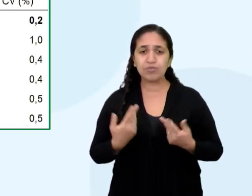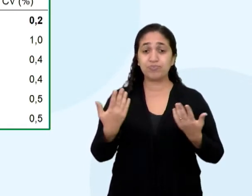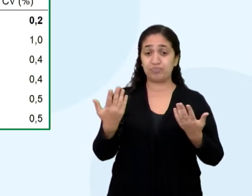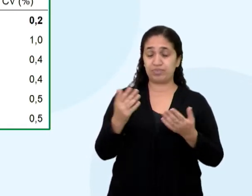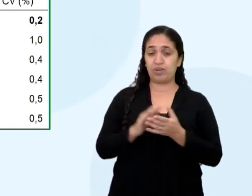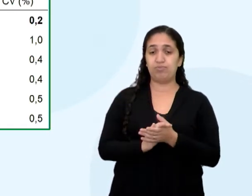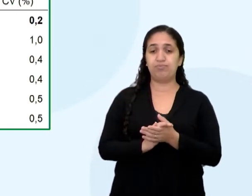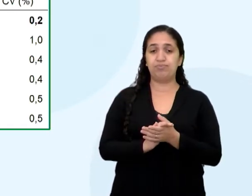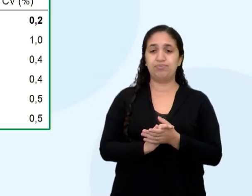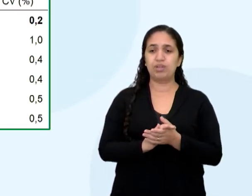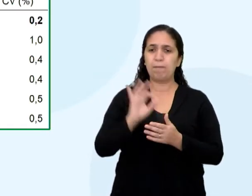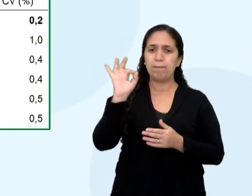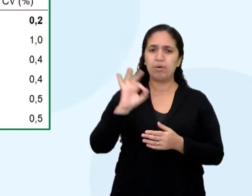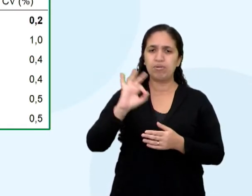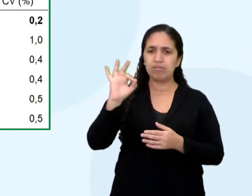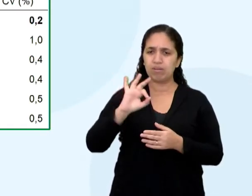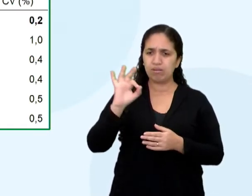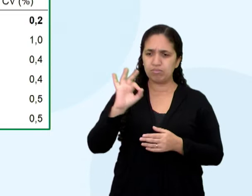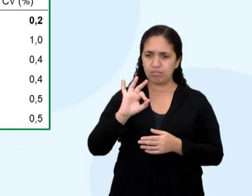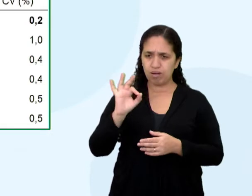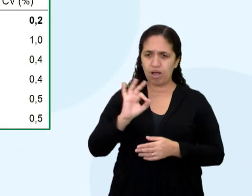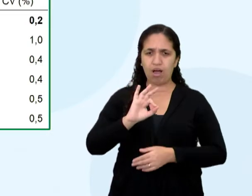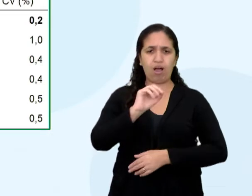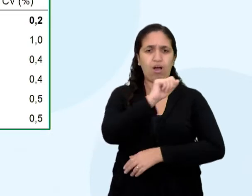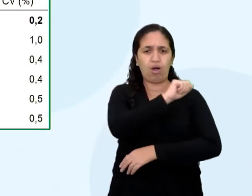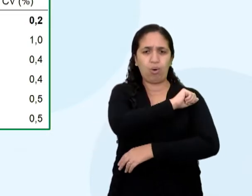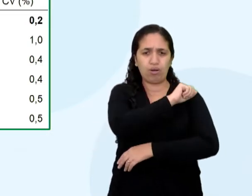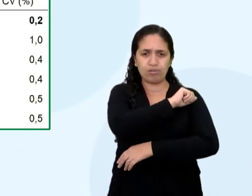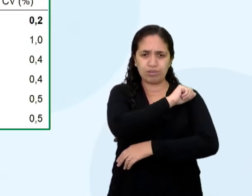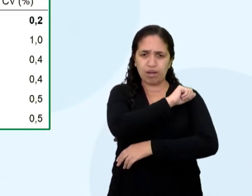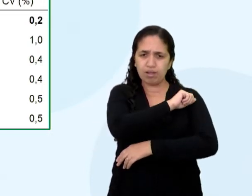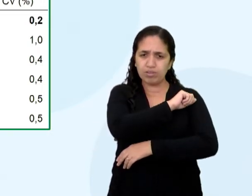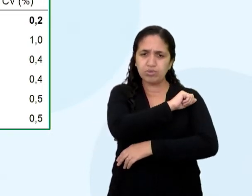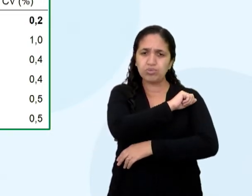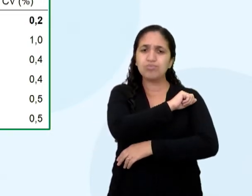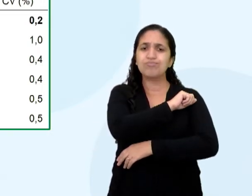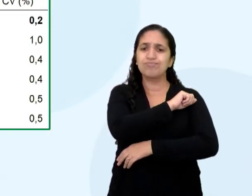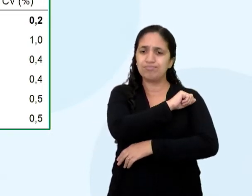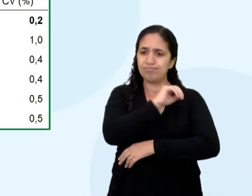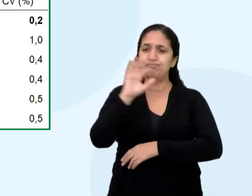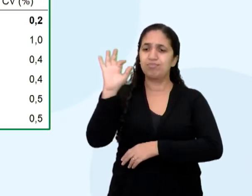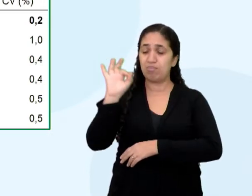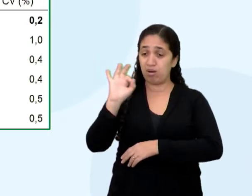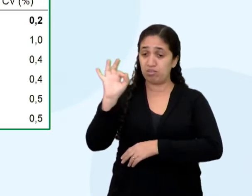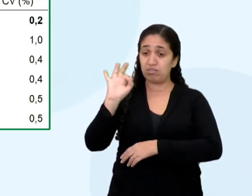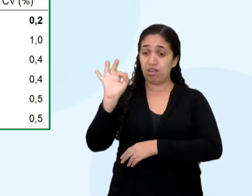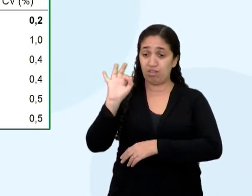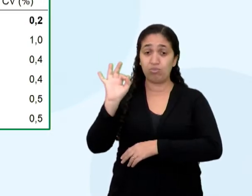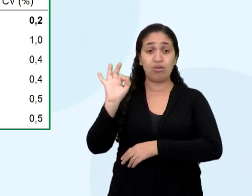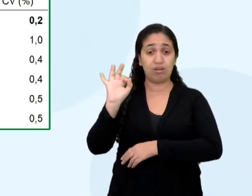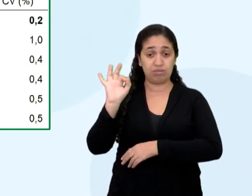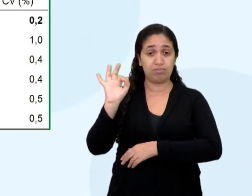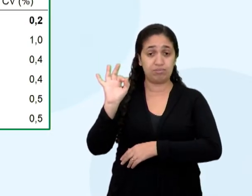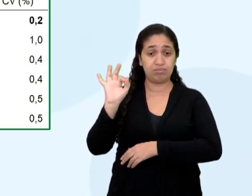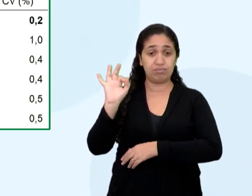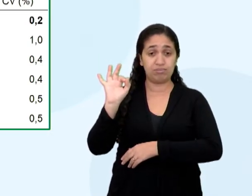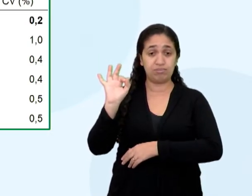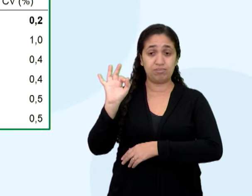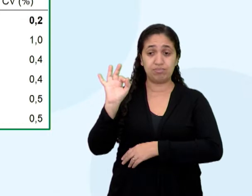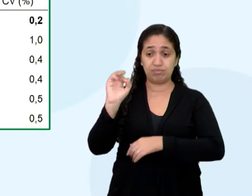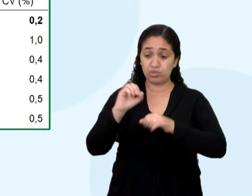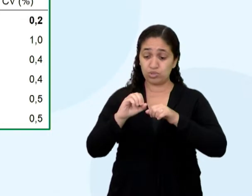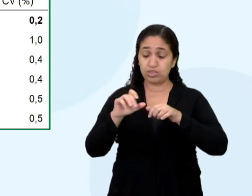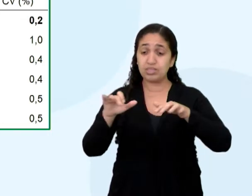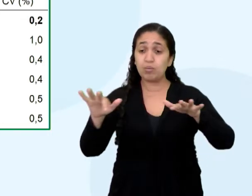distribuição percentual. Opa, então estamos falando do que, professor Osmar? Estamos falando de porcentagem, tá ok? Então temos aí a